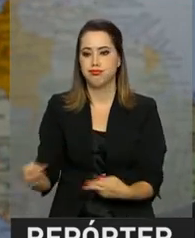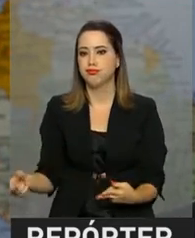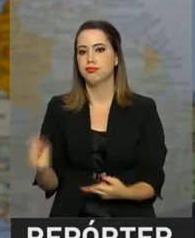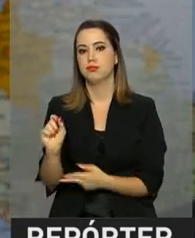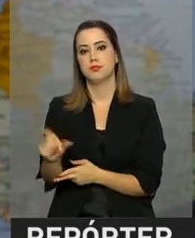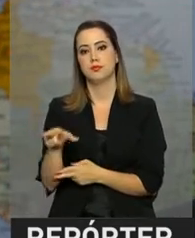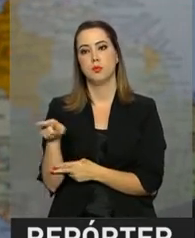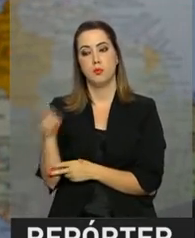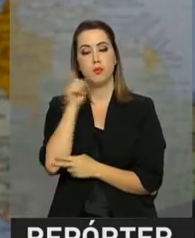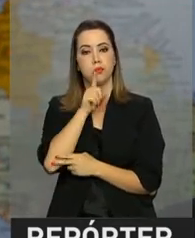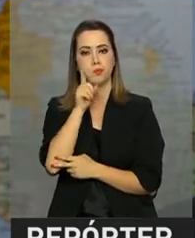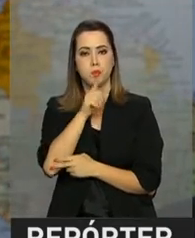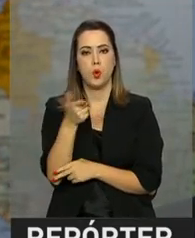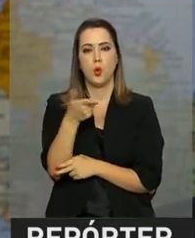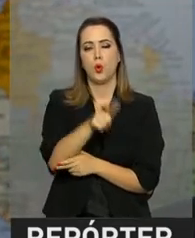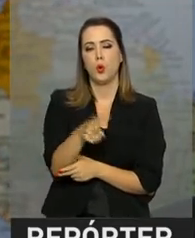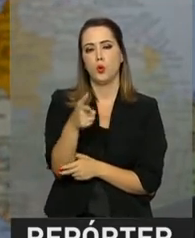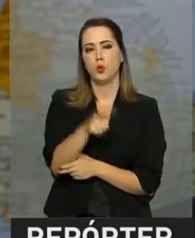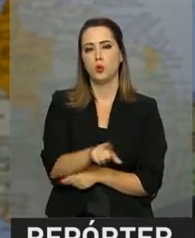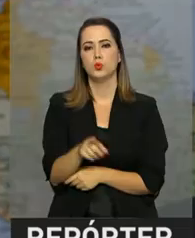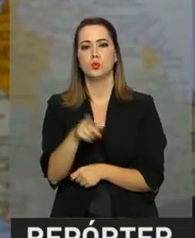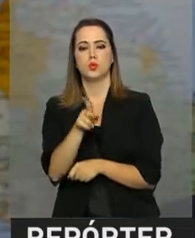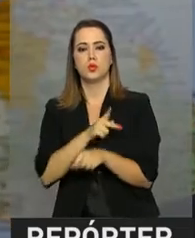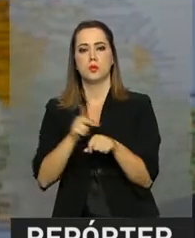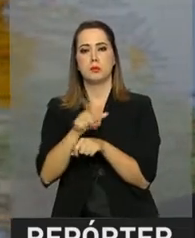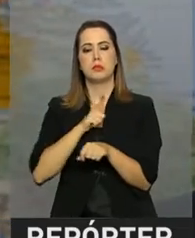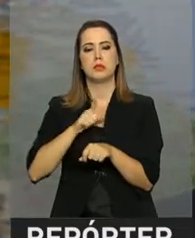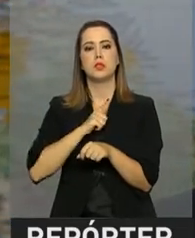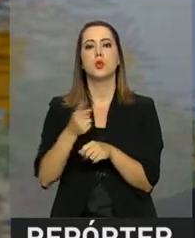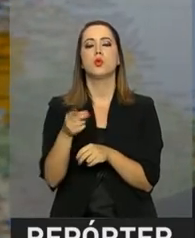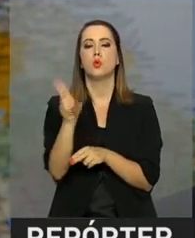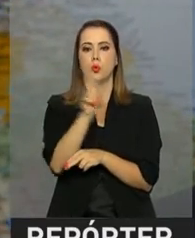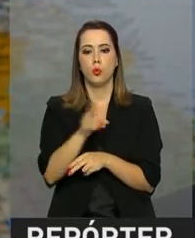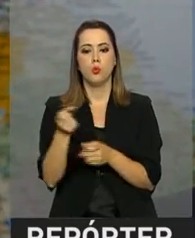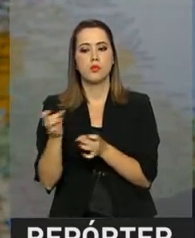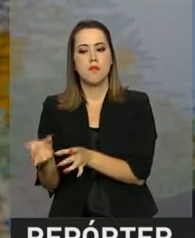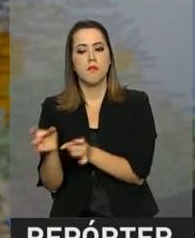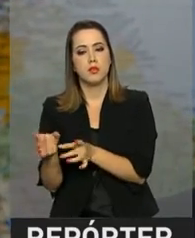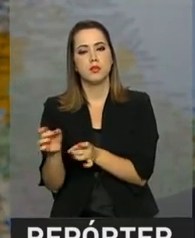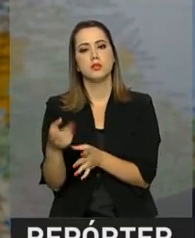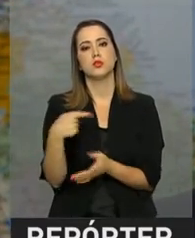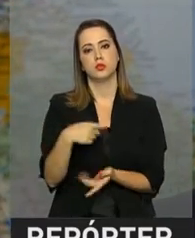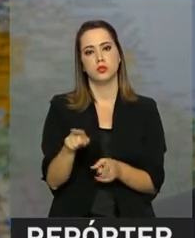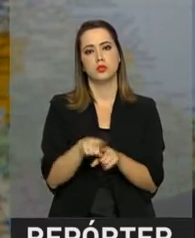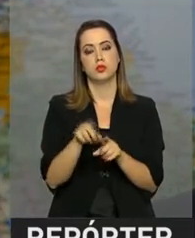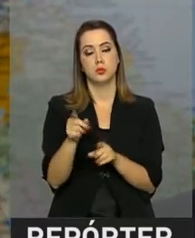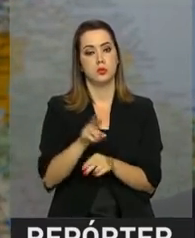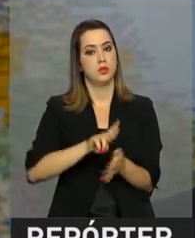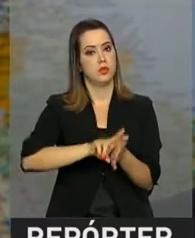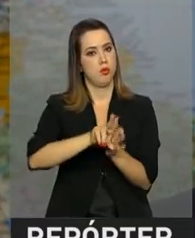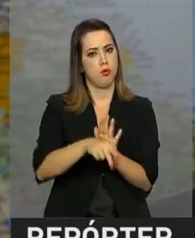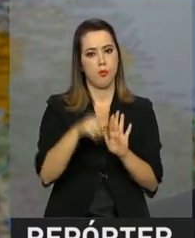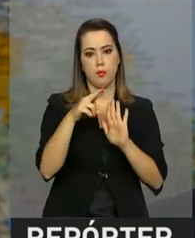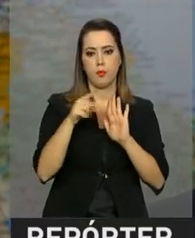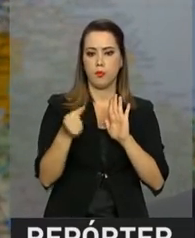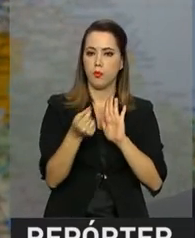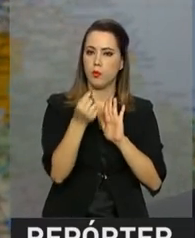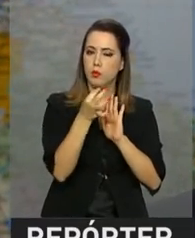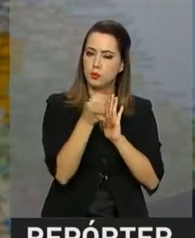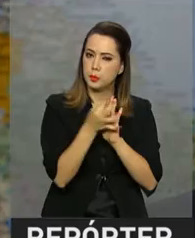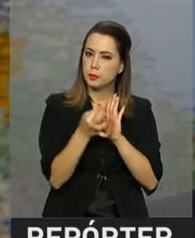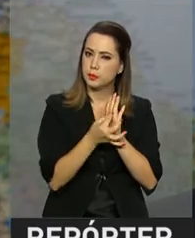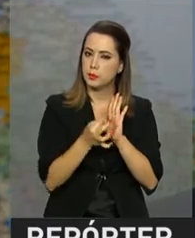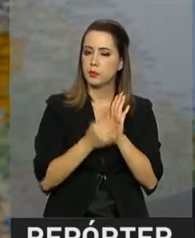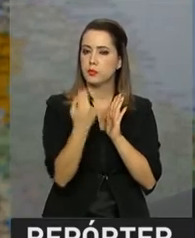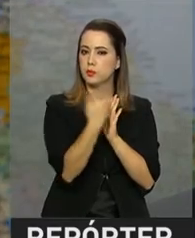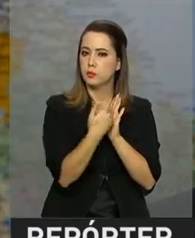e também outros países que consomem muitos produtos básicos também. Então, é uma pauta diversificada, né? E são os maiores fornecedores